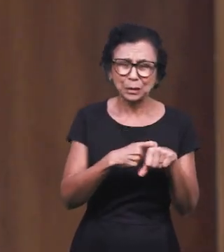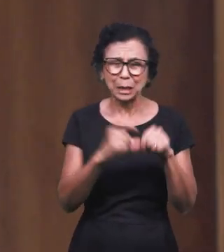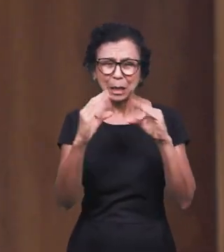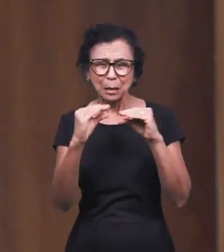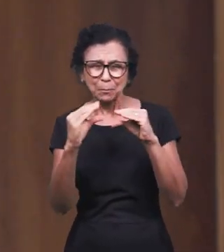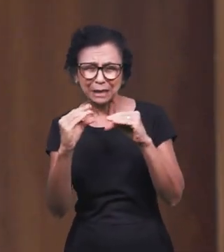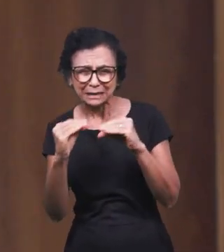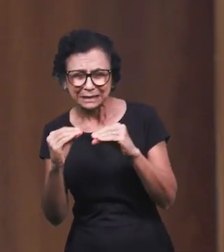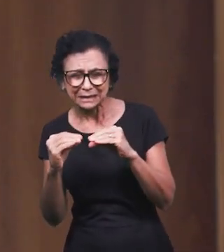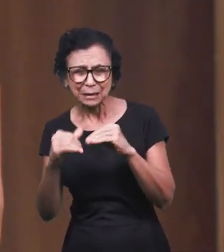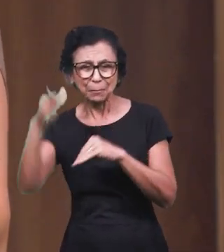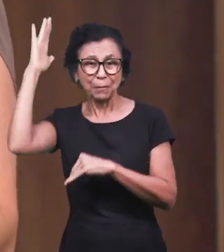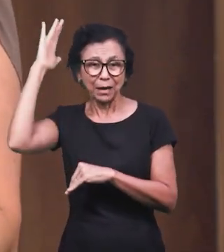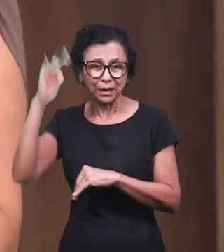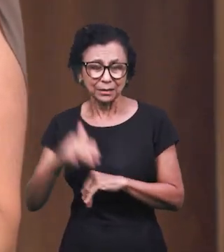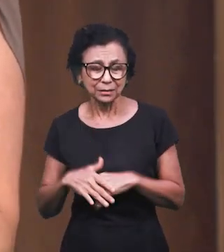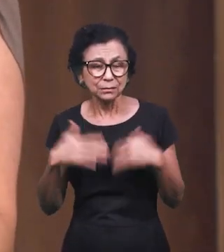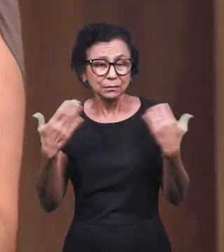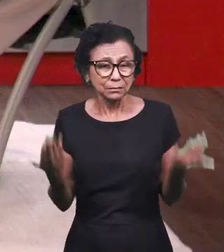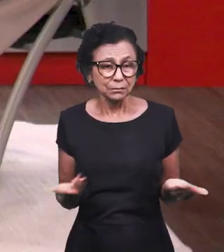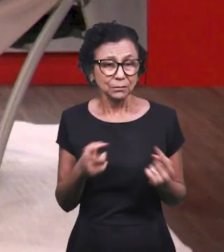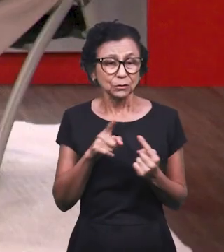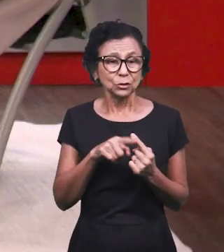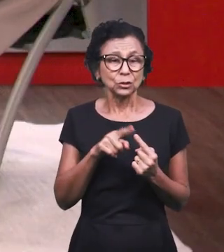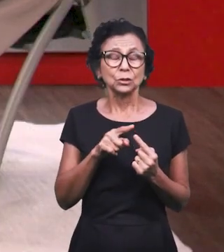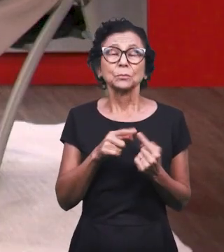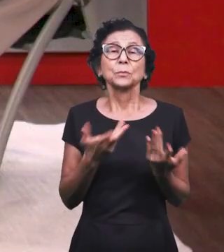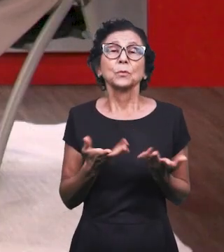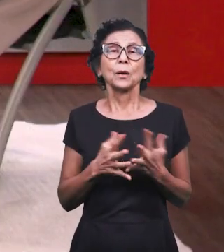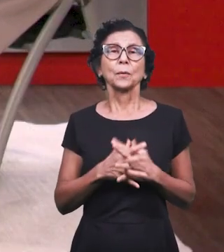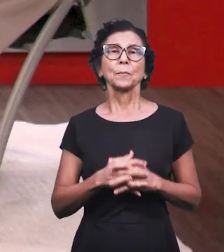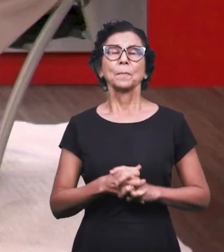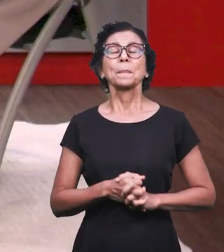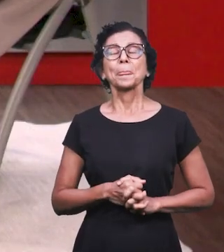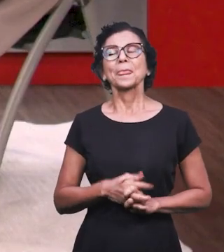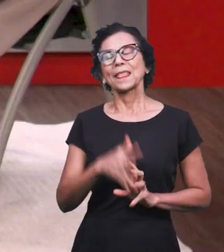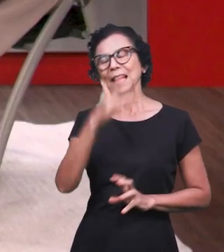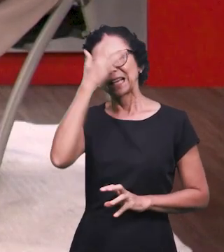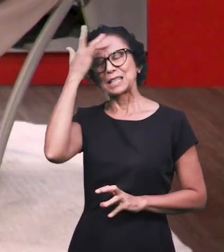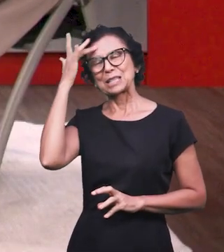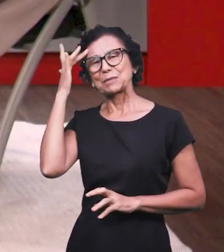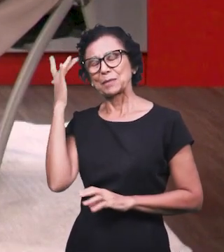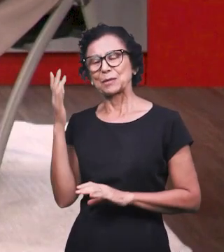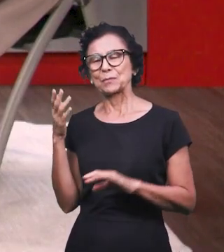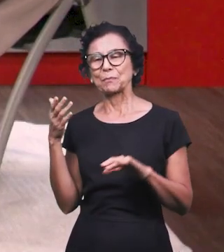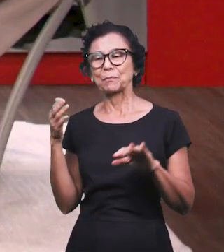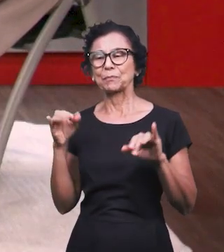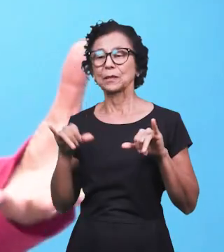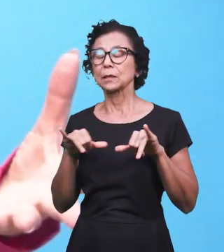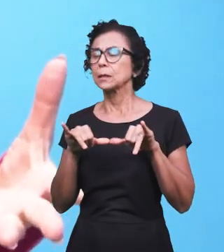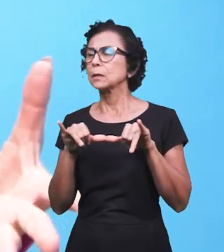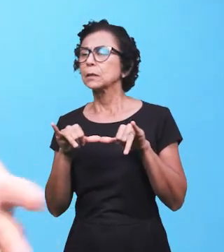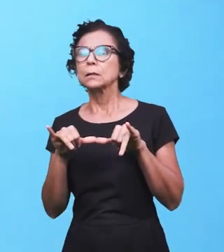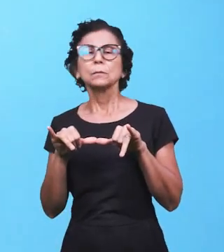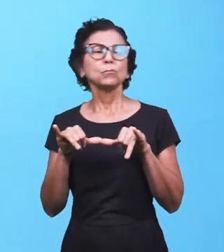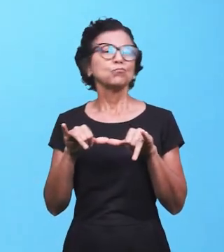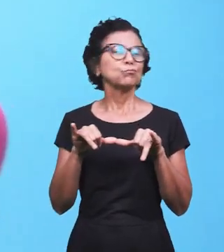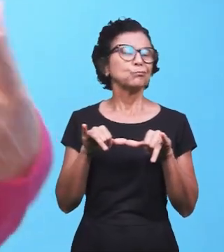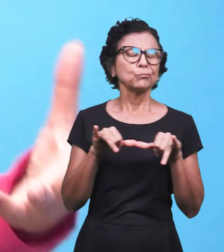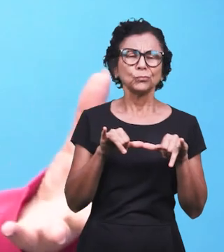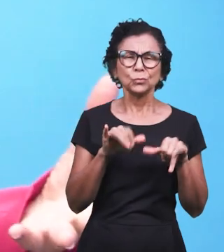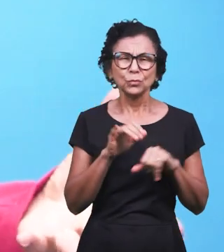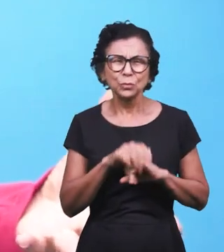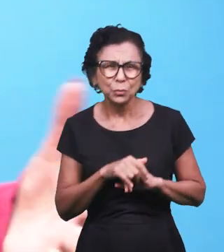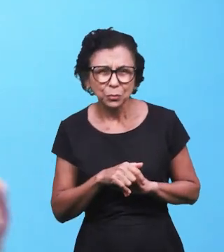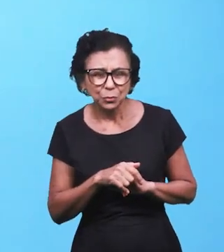macias. Qual é o melhor tipo? É realmente uma dúvida que as pessoas têm, que elas chegam realmente no supermercado e aparecem aquelas grandes opções